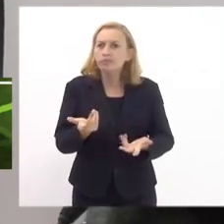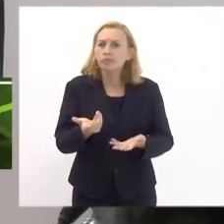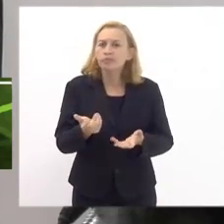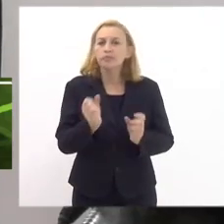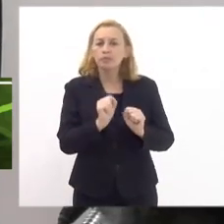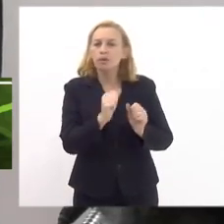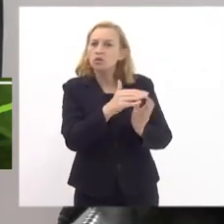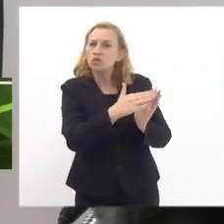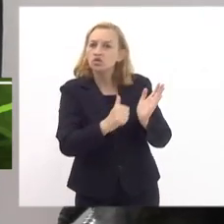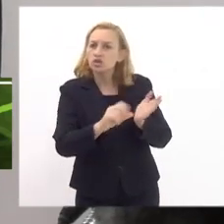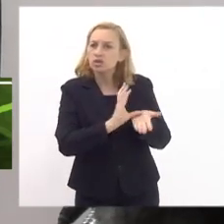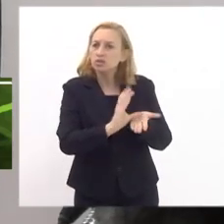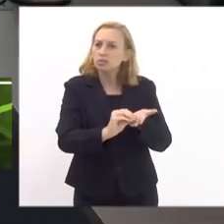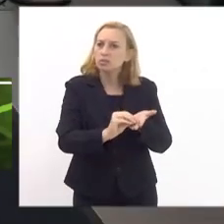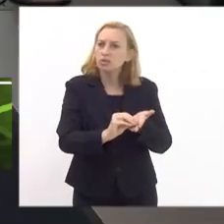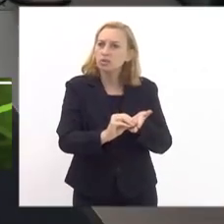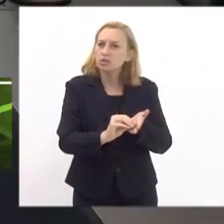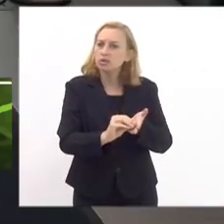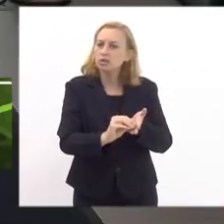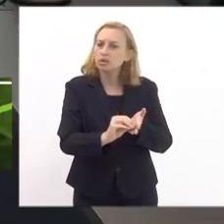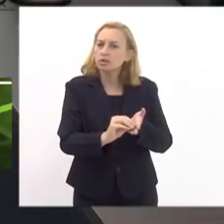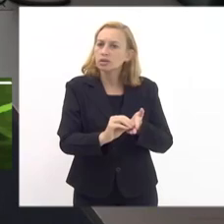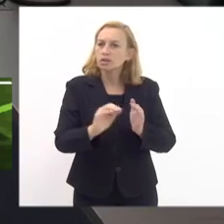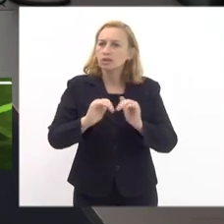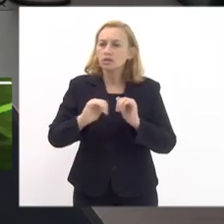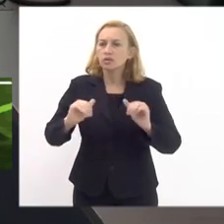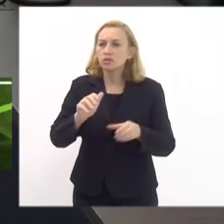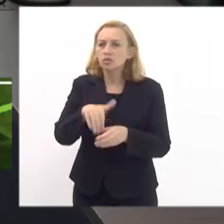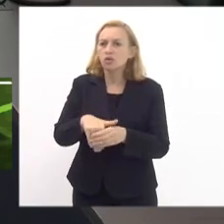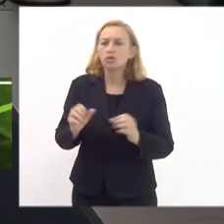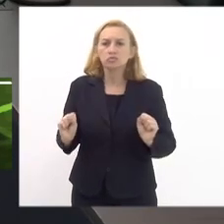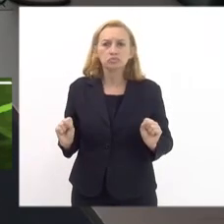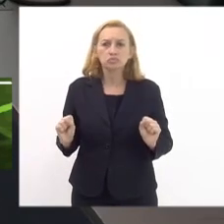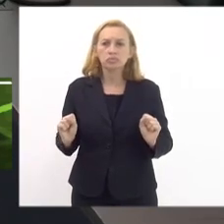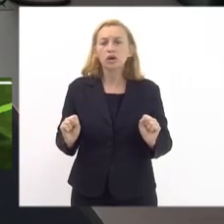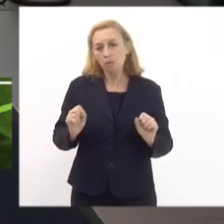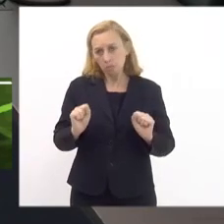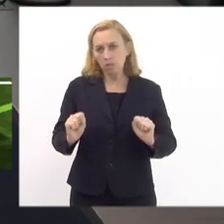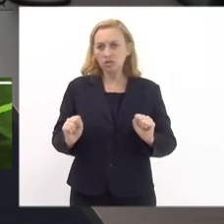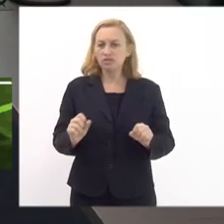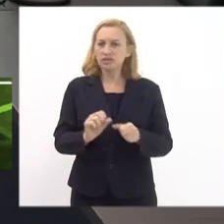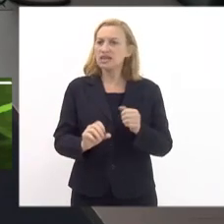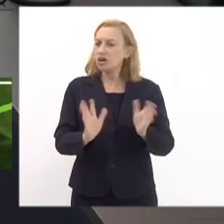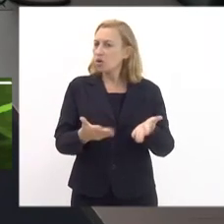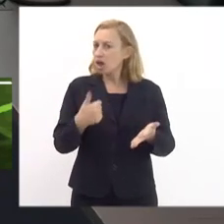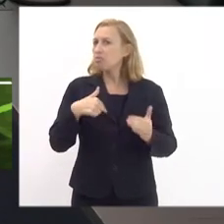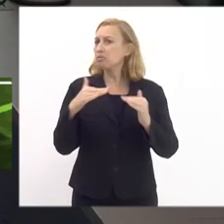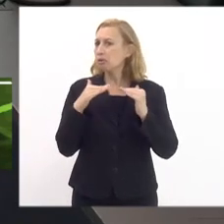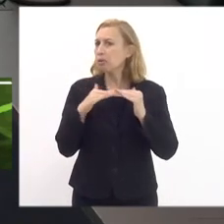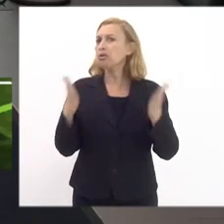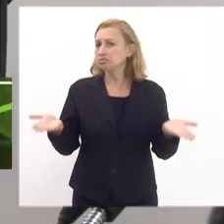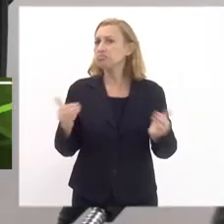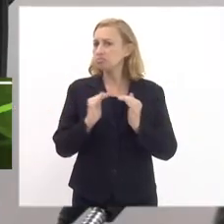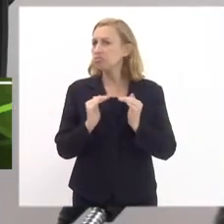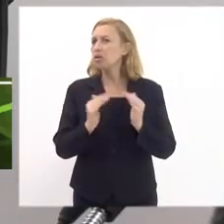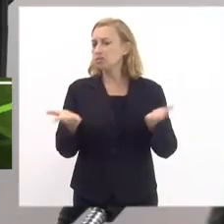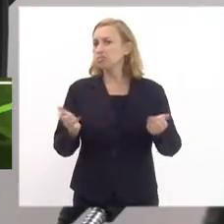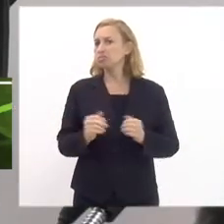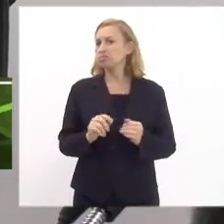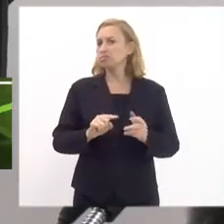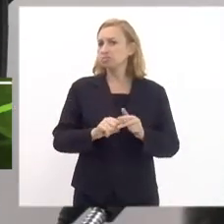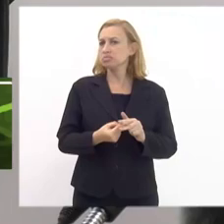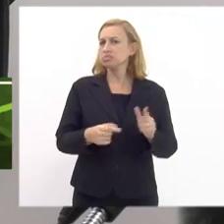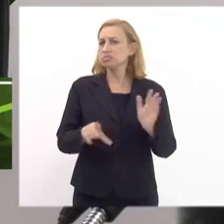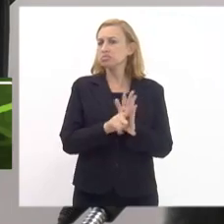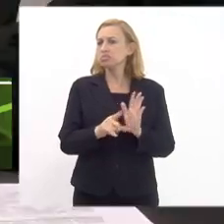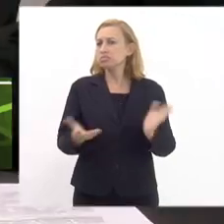só podia retirar de pauta e fazer um voto... Eu posso fazer agora, se todos... Eu concordo. É alterar a lei. Então, eu